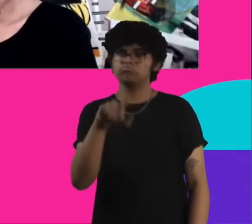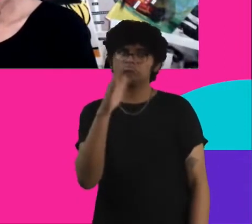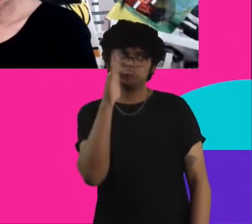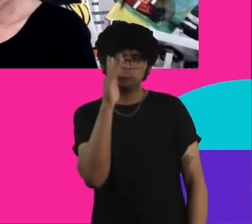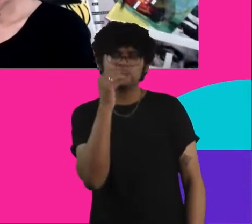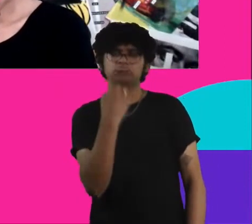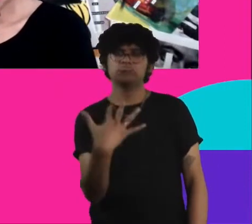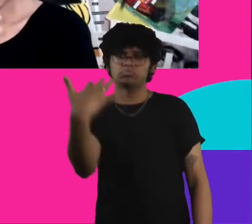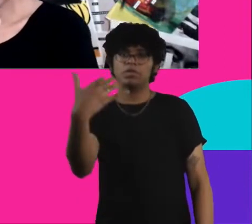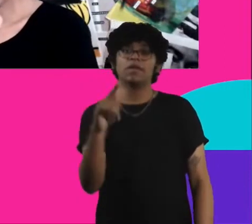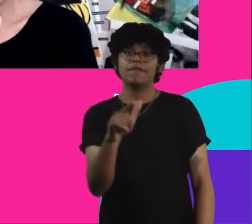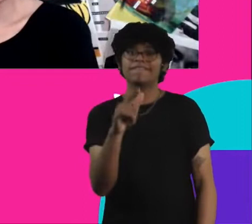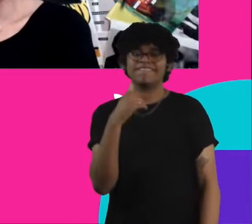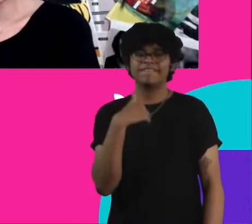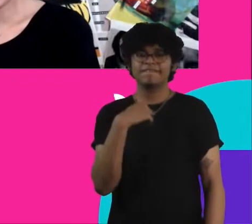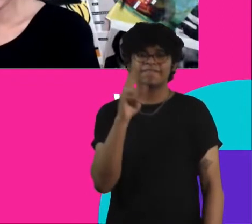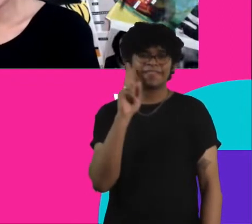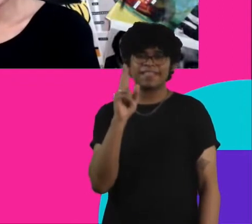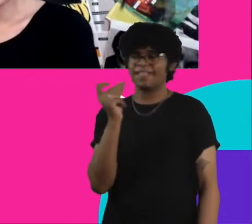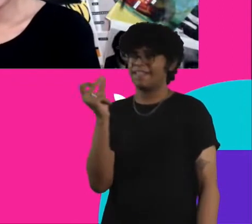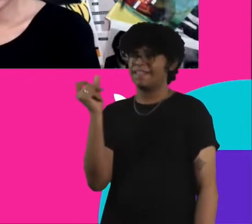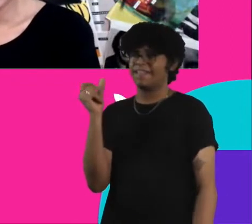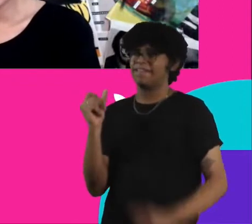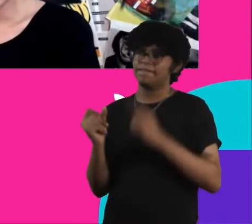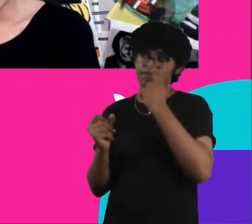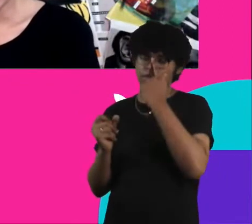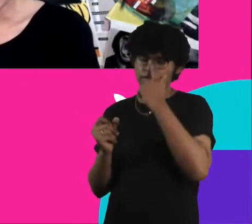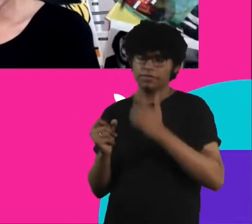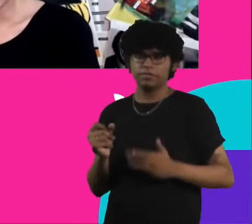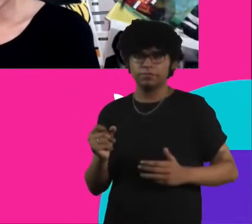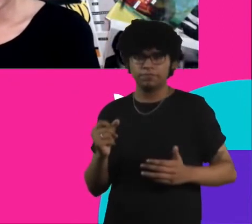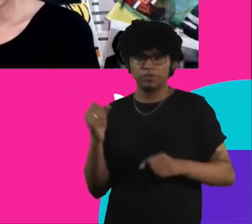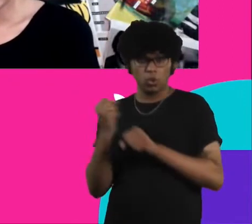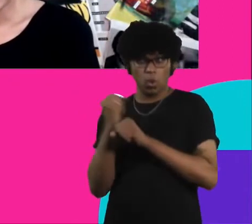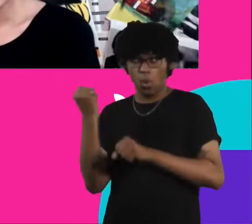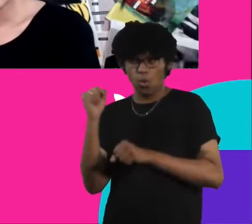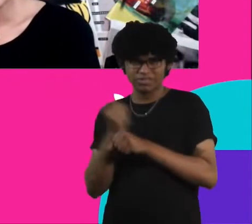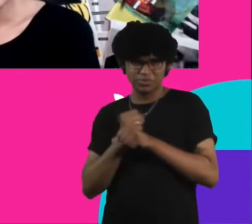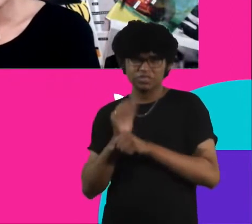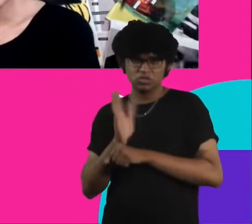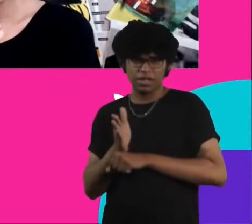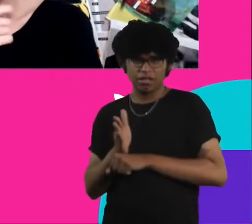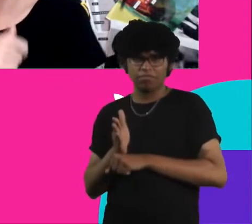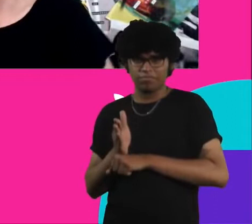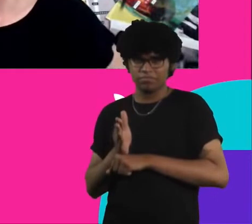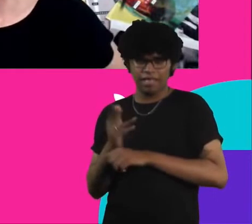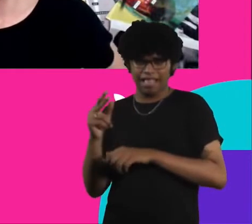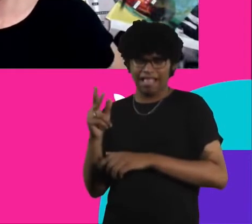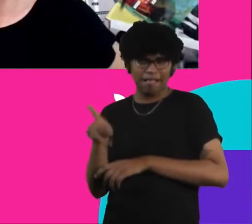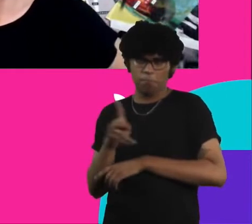lidei muito tempo, né? Eu não estou mais na sala de aula em 7 para 8 anos, vai para 8 anos agora. Mas eu continuo muito na coisa